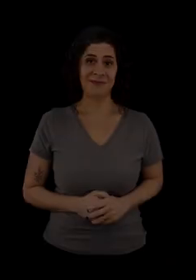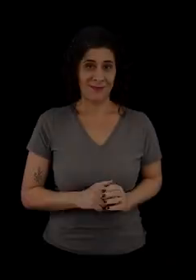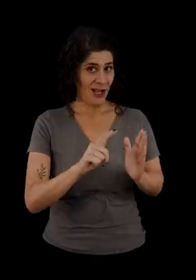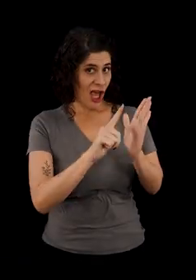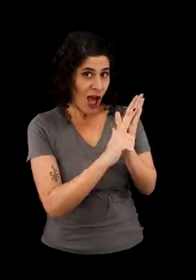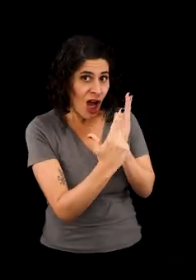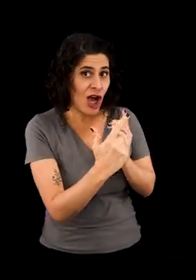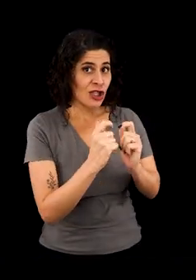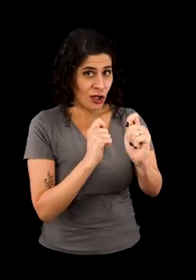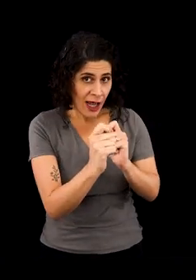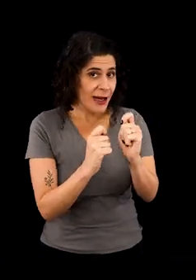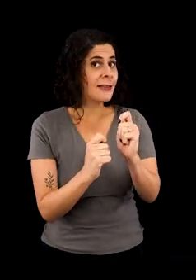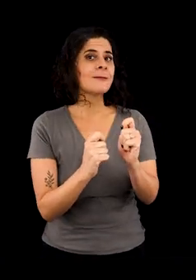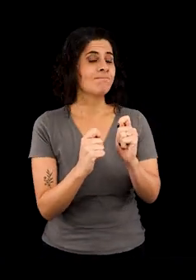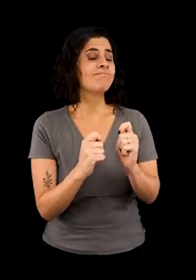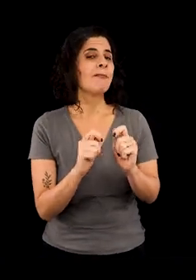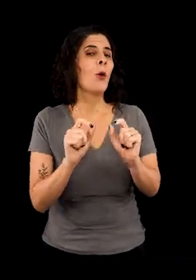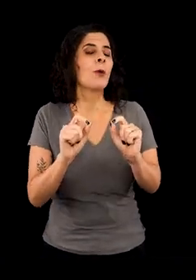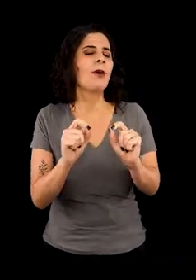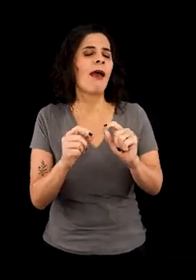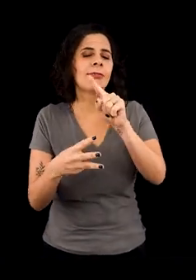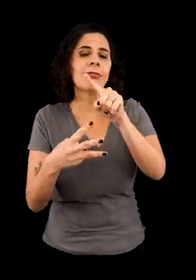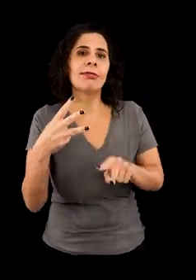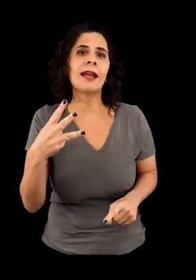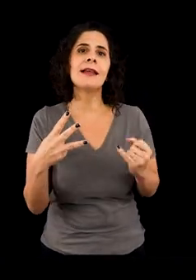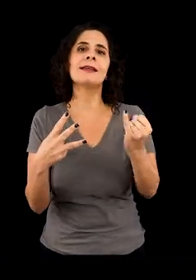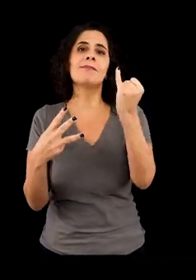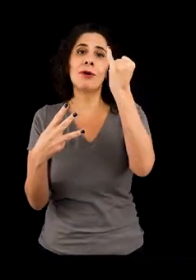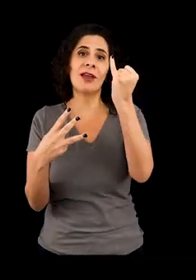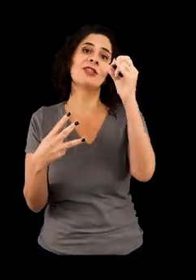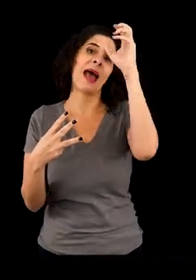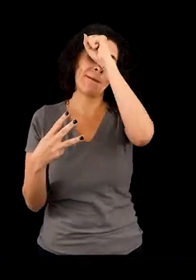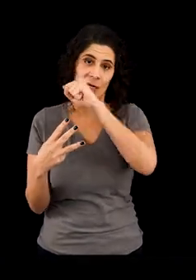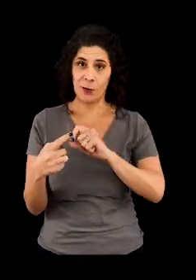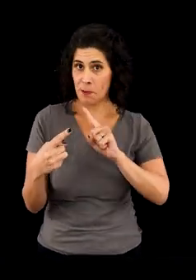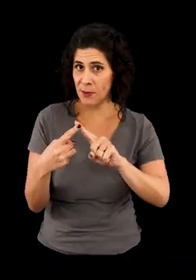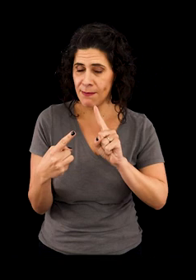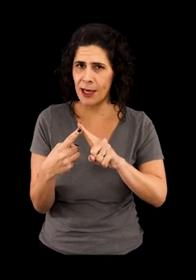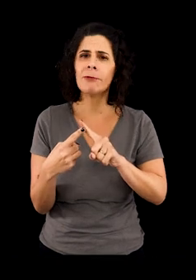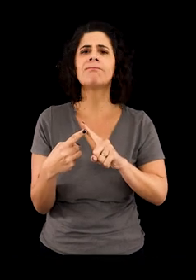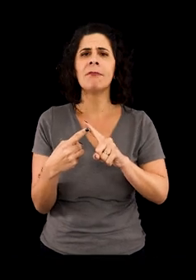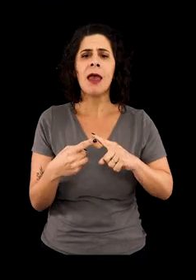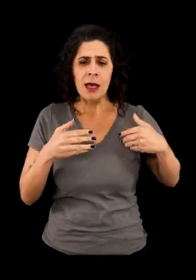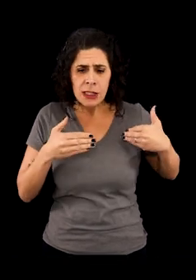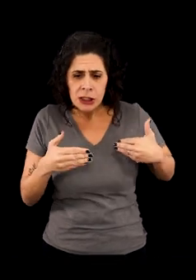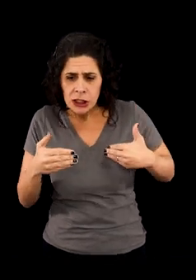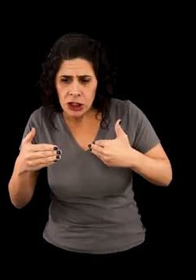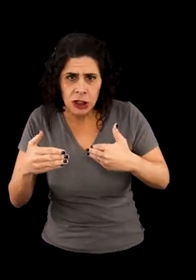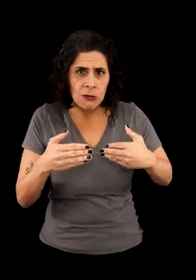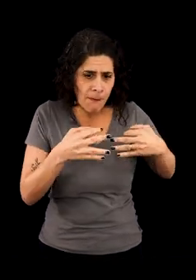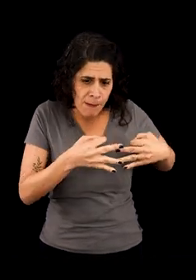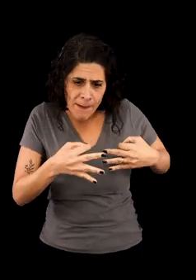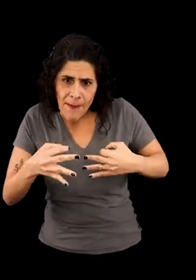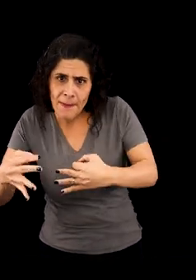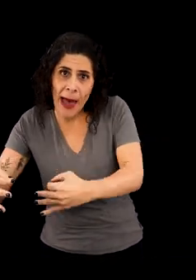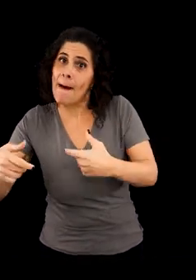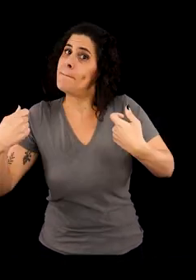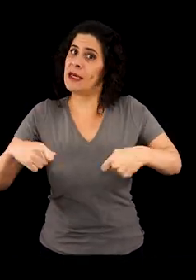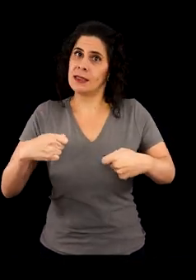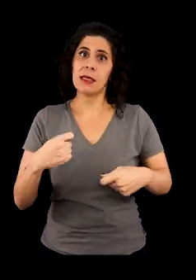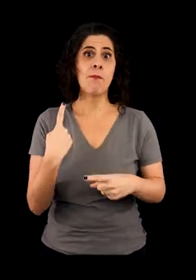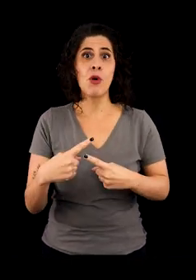O jornalismo tem uma coisa, você aprende três coisas importantes. Primeiro, disciplina, porque o fechamento